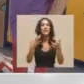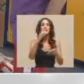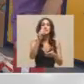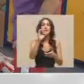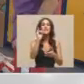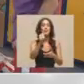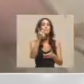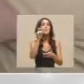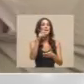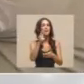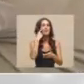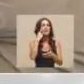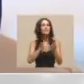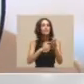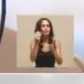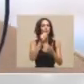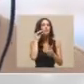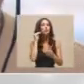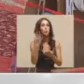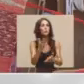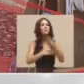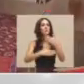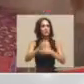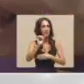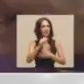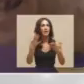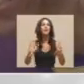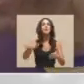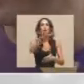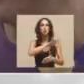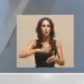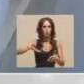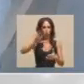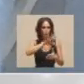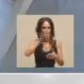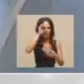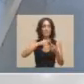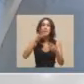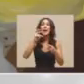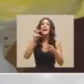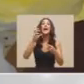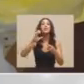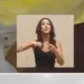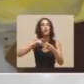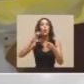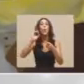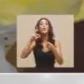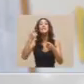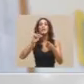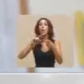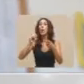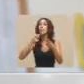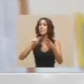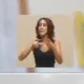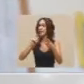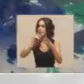pessoas. A Cerce Beja está atenta às necessidades dos jovens e adultos com deficiência em todo o distrito, com exceção de Castro Verde, Ourique e